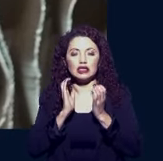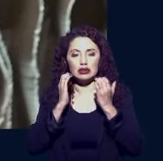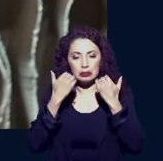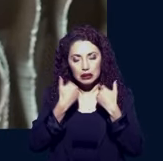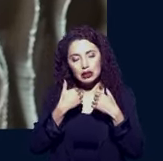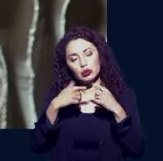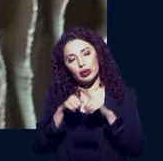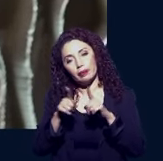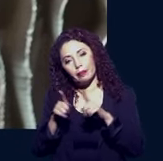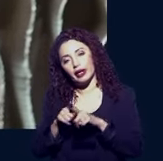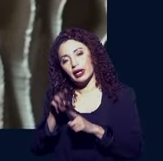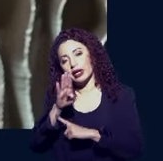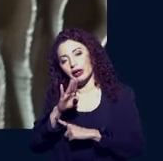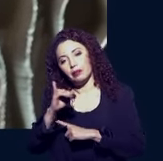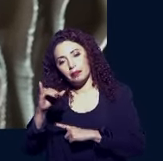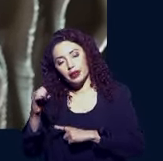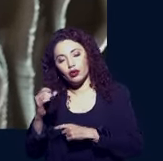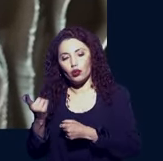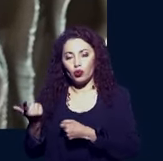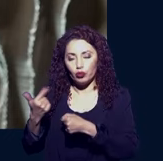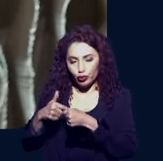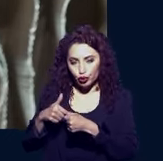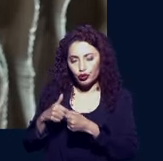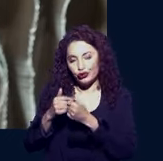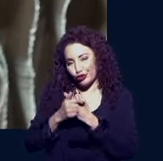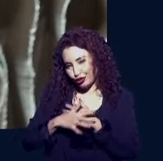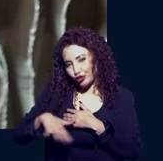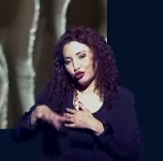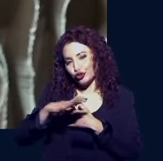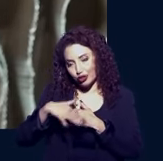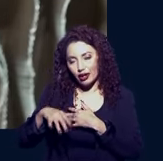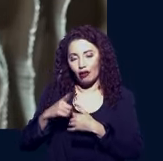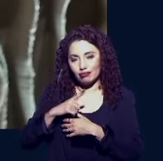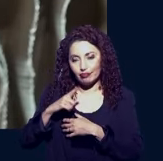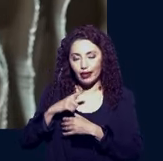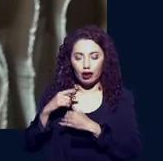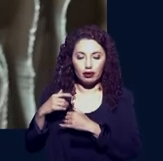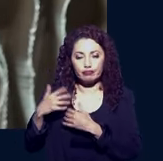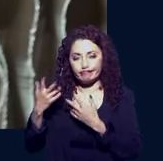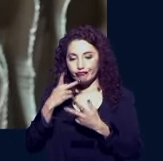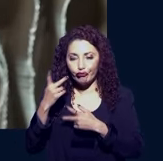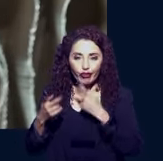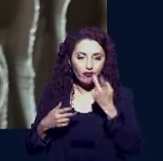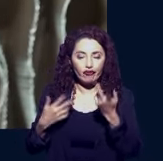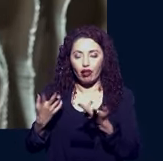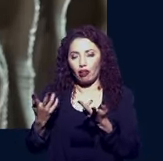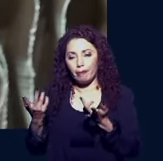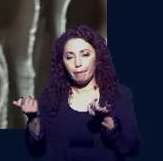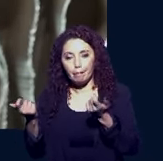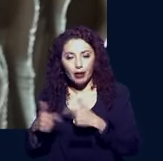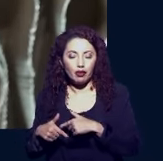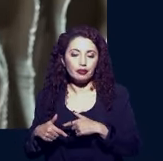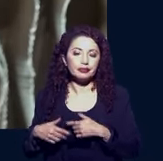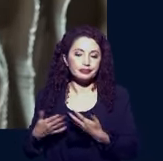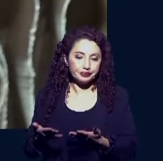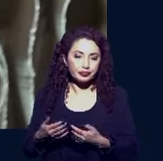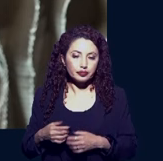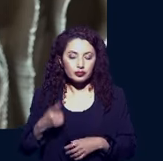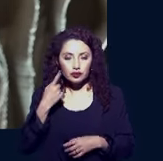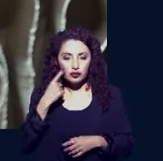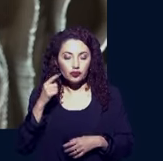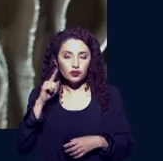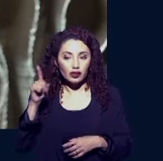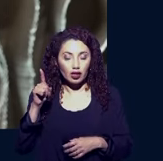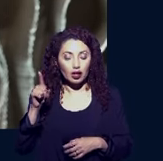geral eh que é e presente em alguns mercados com mais relevância do que o outros citar aqui a união europeia com mais